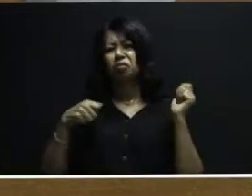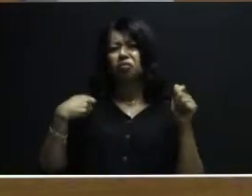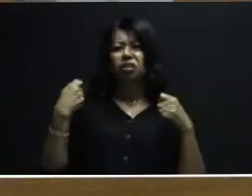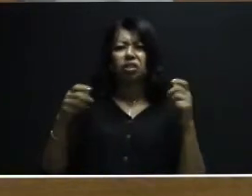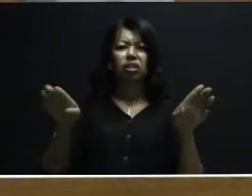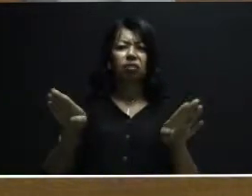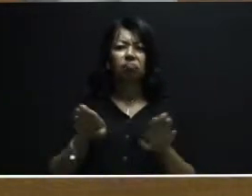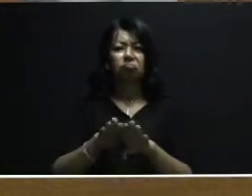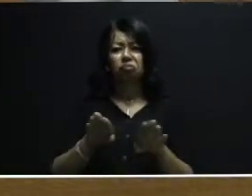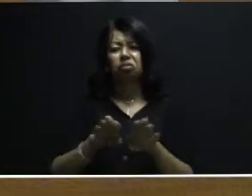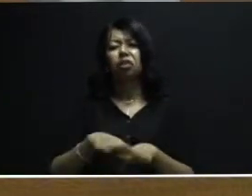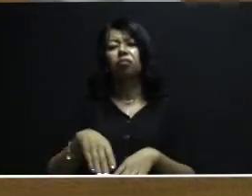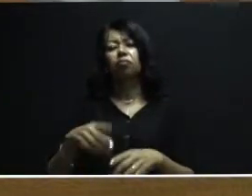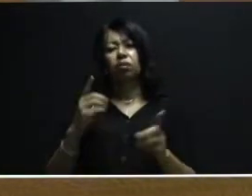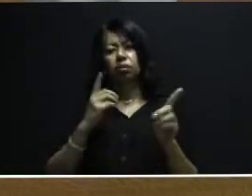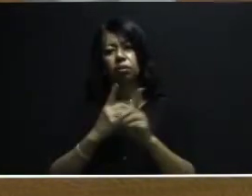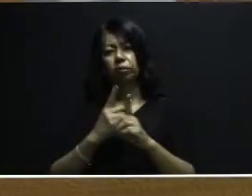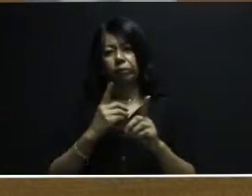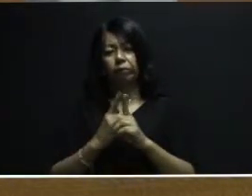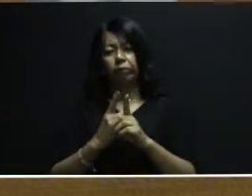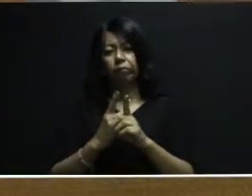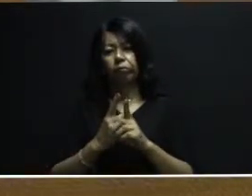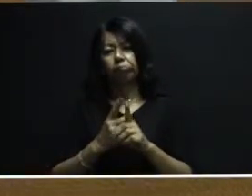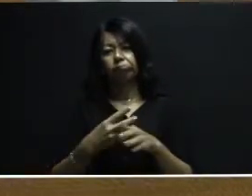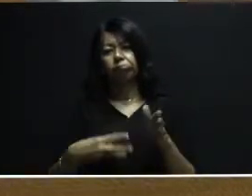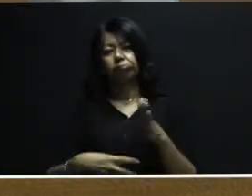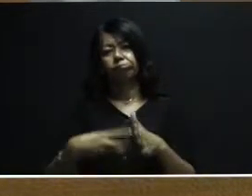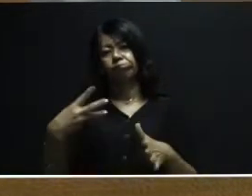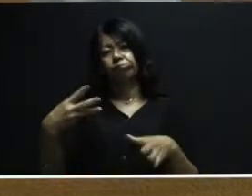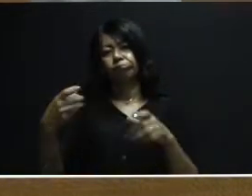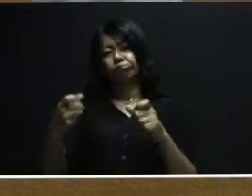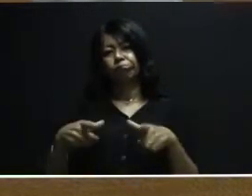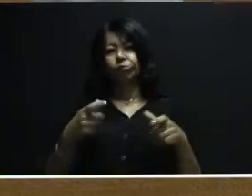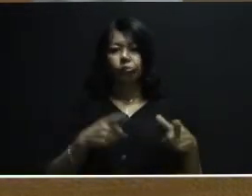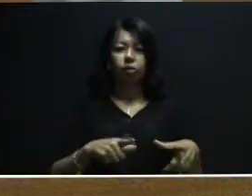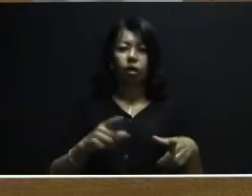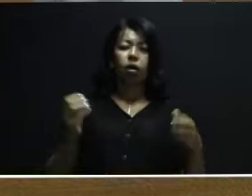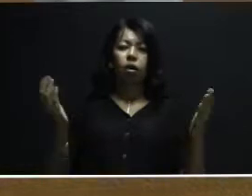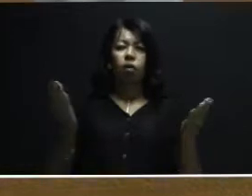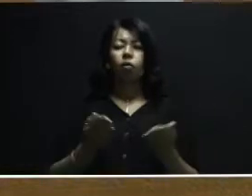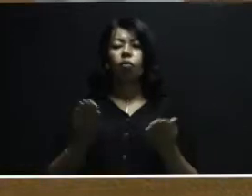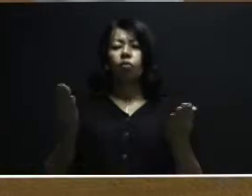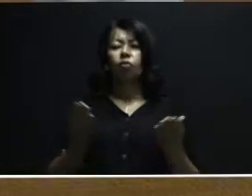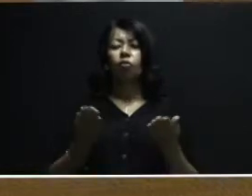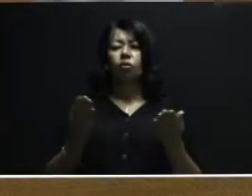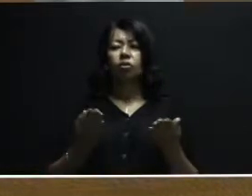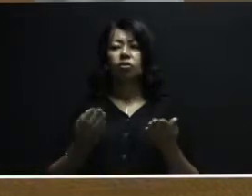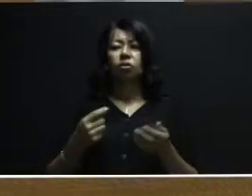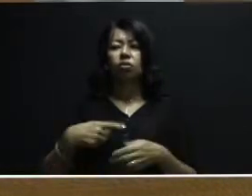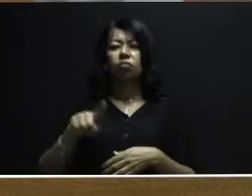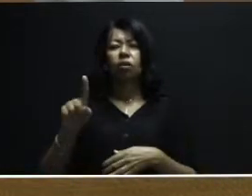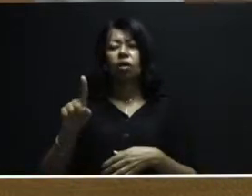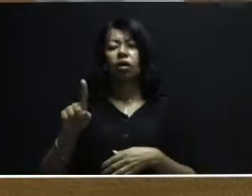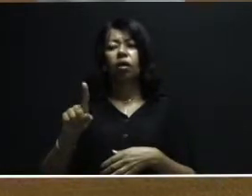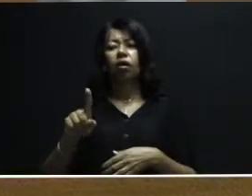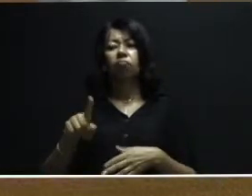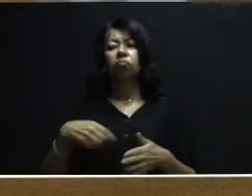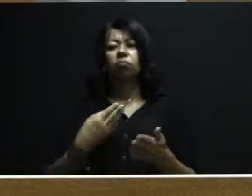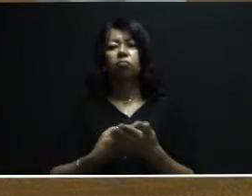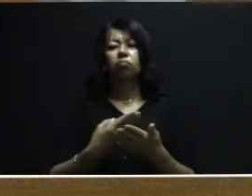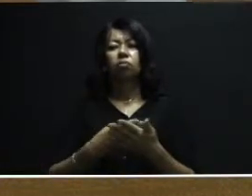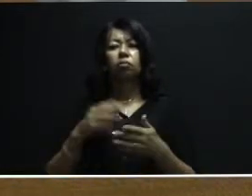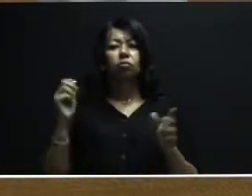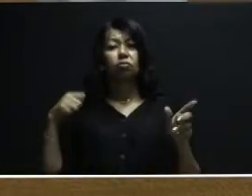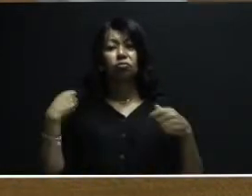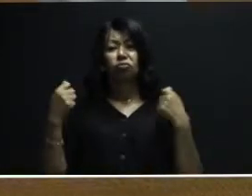está. Em terceiro plano. Hoje ele desce para uma aula de educação física com uma